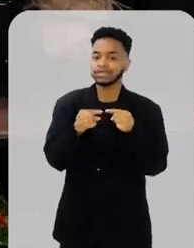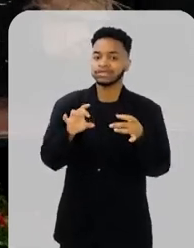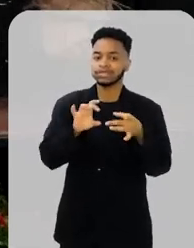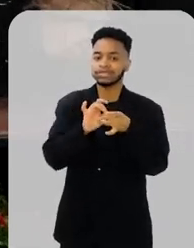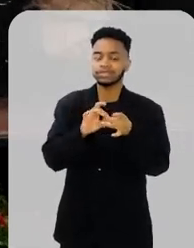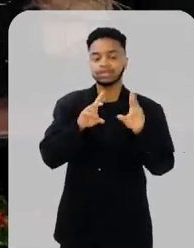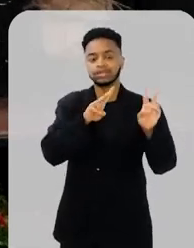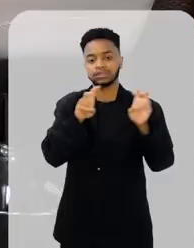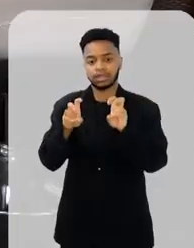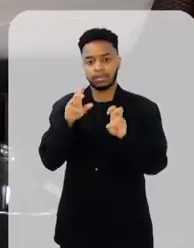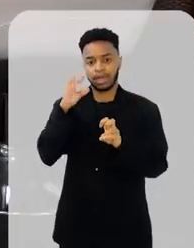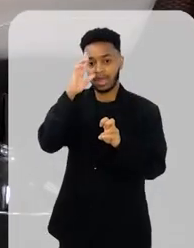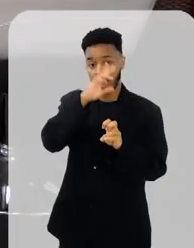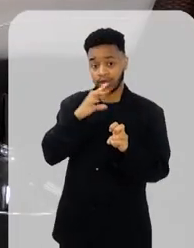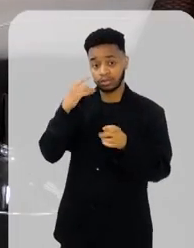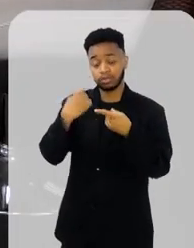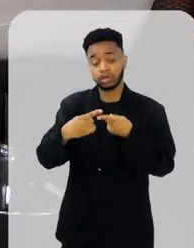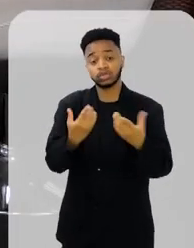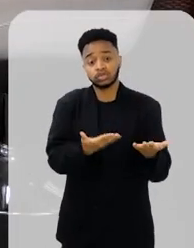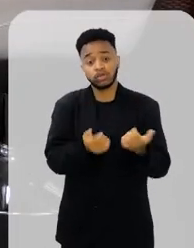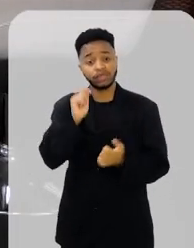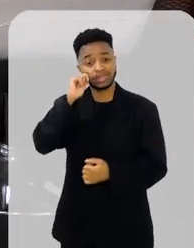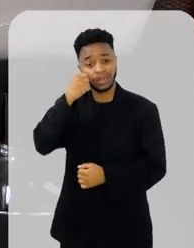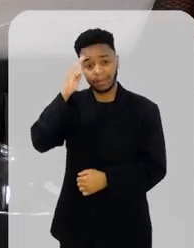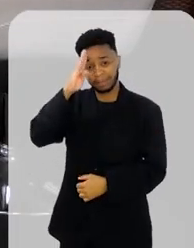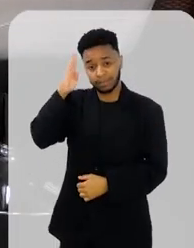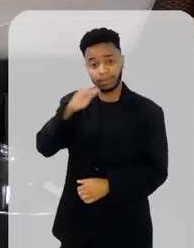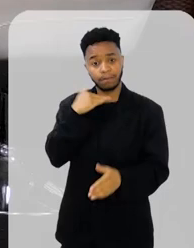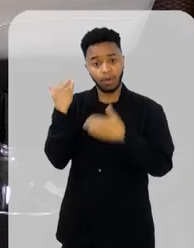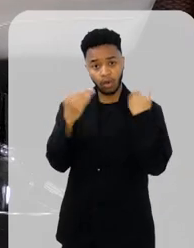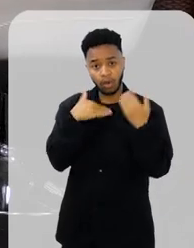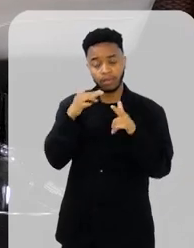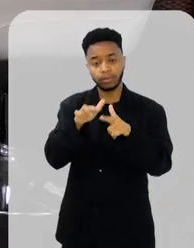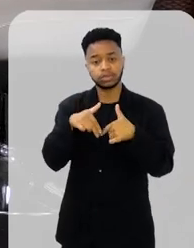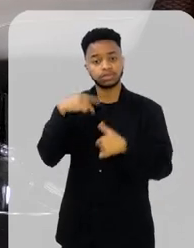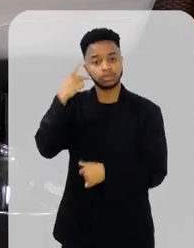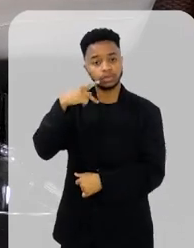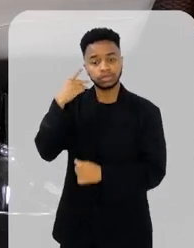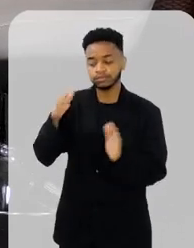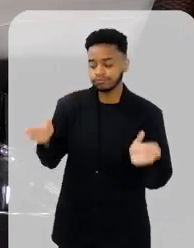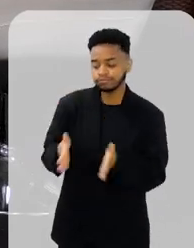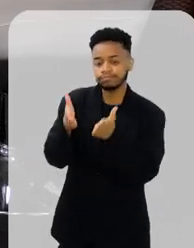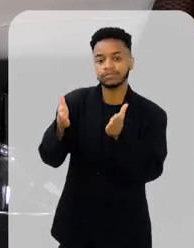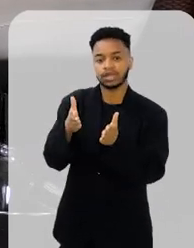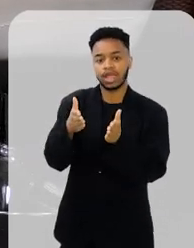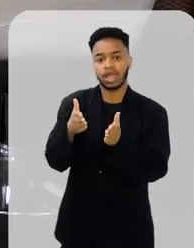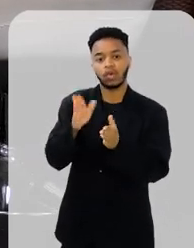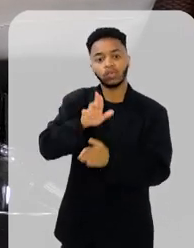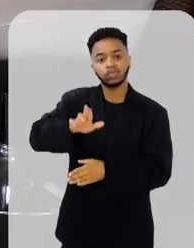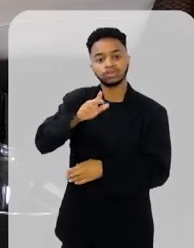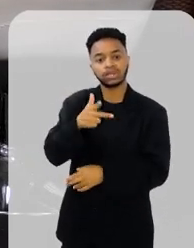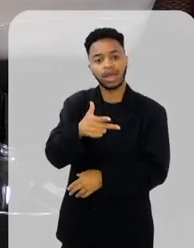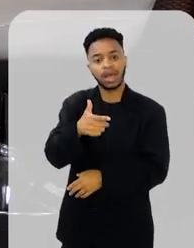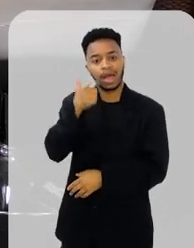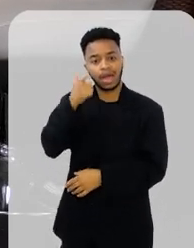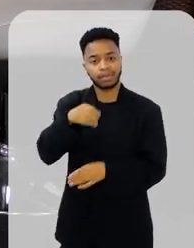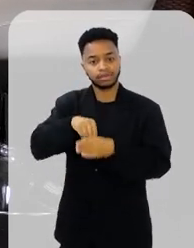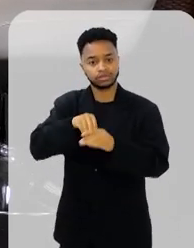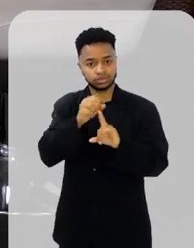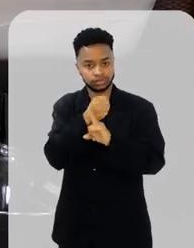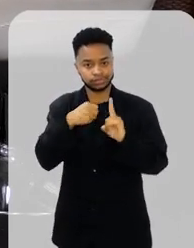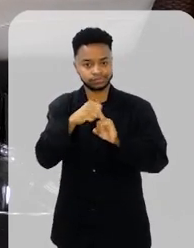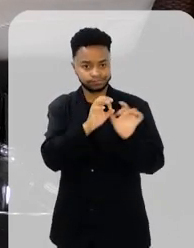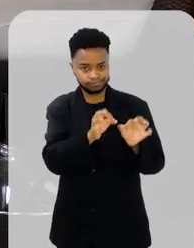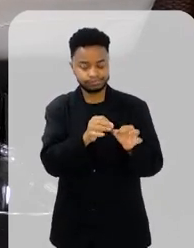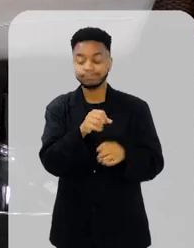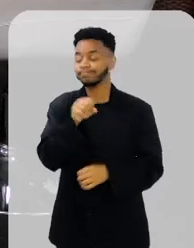questão racial que você traz. Então, os jovens negros são as principais vítimas de uma política de incentivo ao armamento na